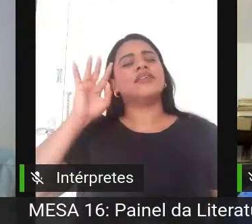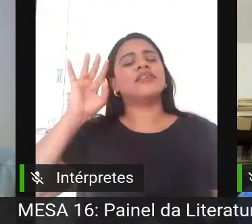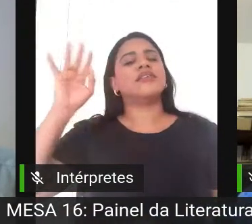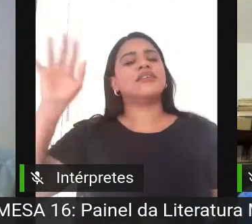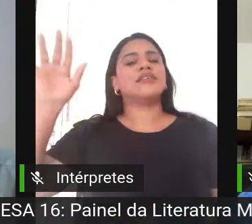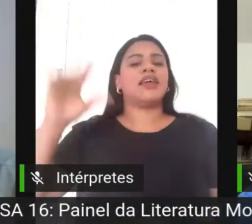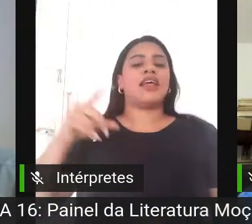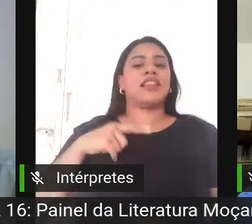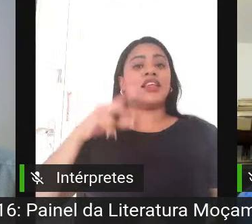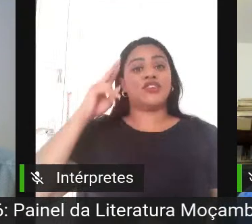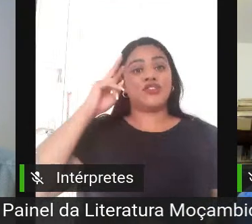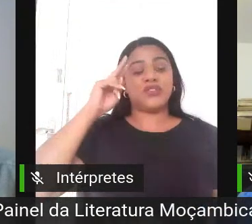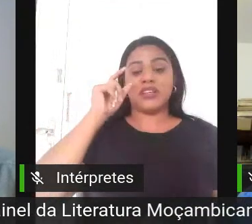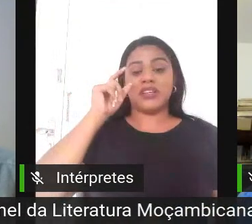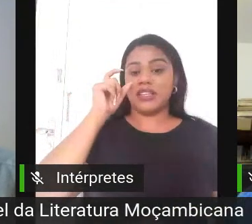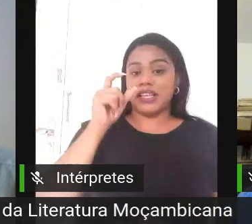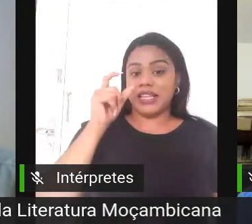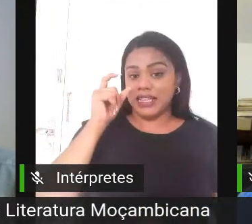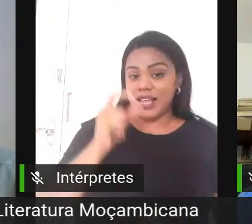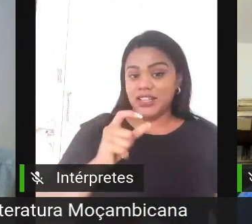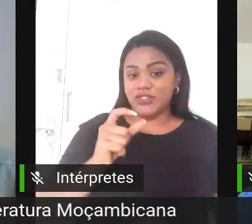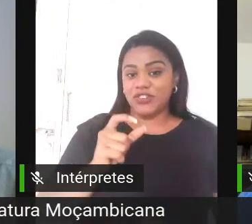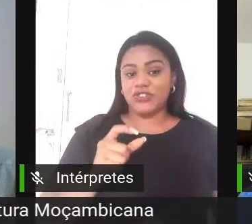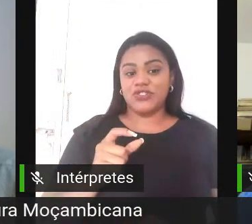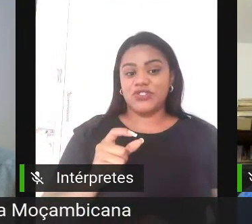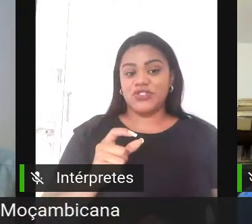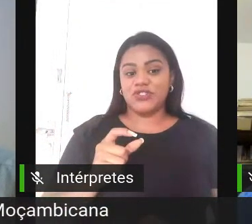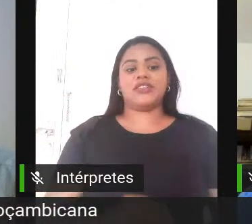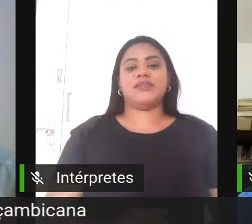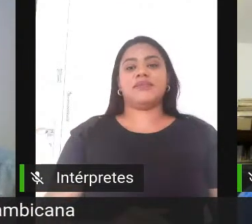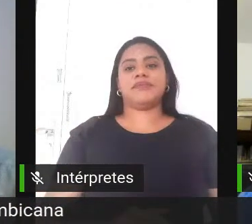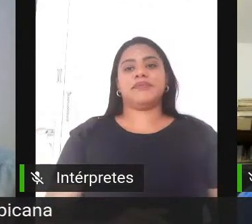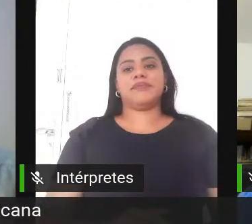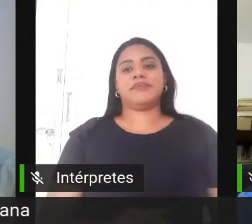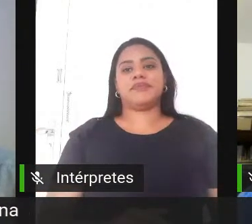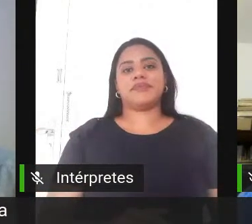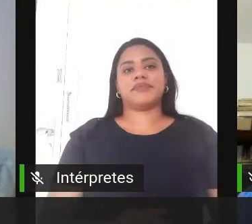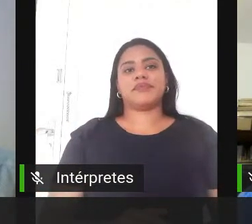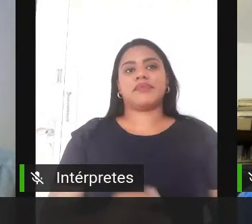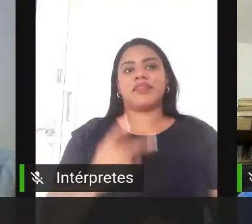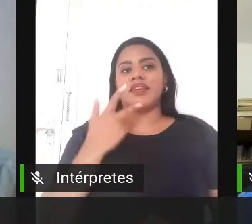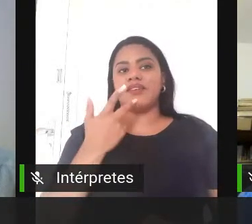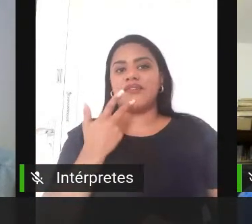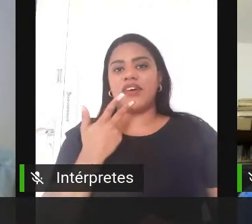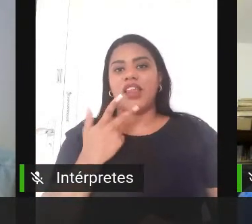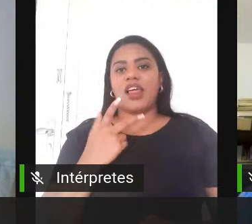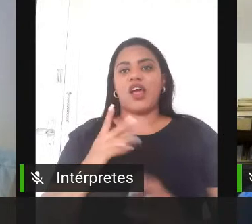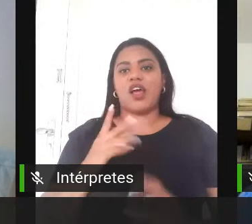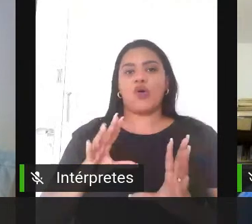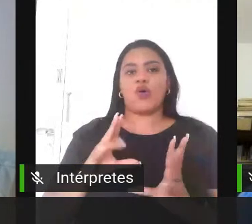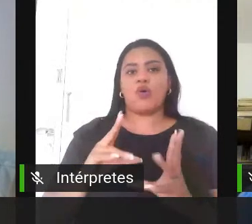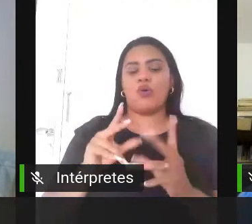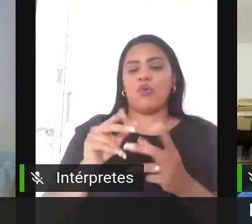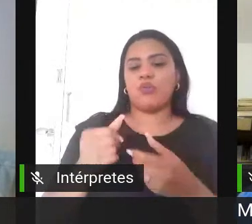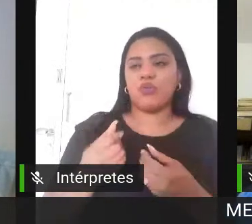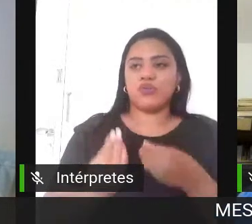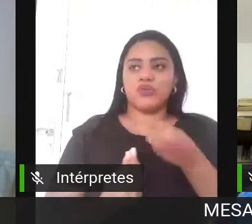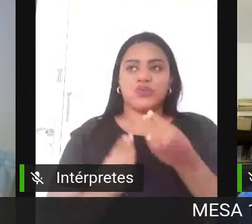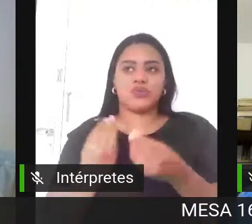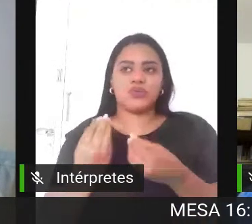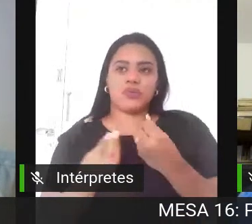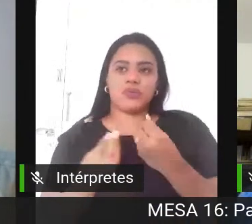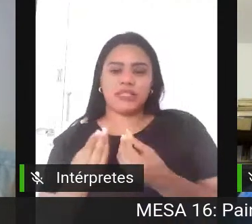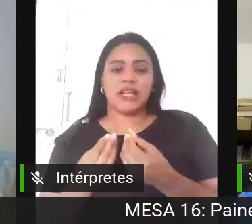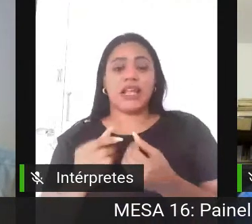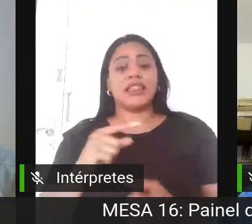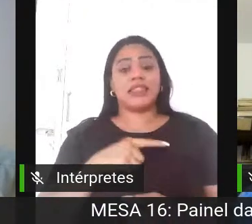pelo mundo selvagem, mas mais do que isso, uma viagem por nós próprios. Temos também Lica Sebastião, que tem já alguns livros de